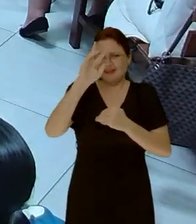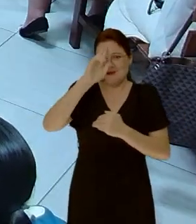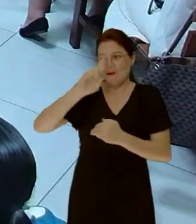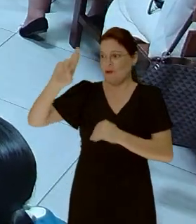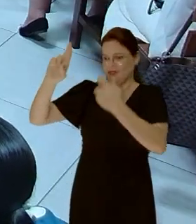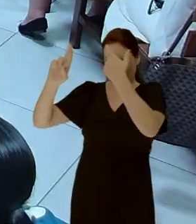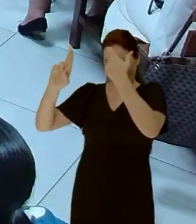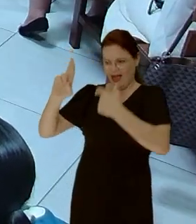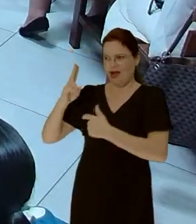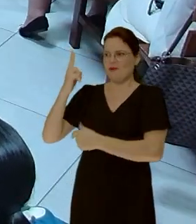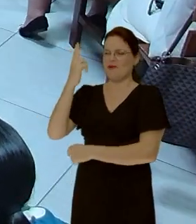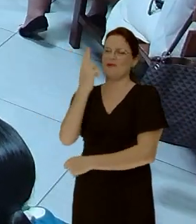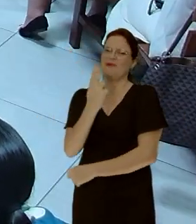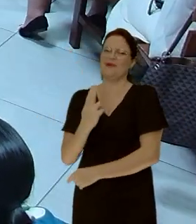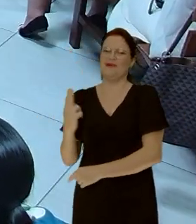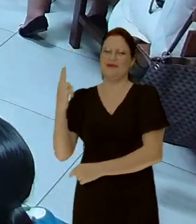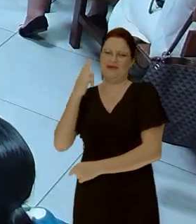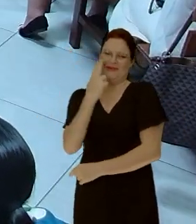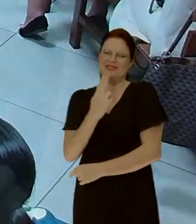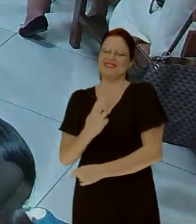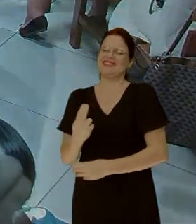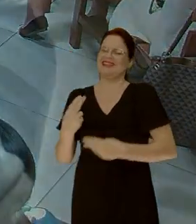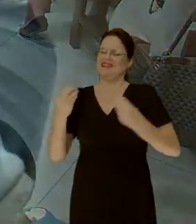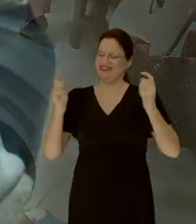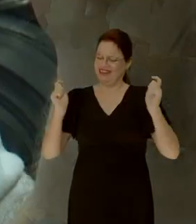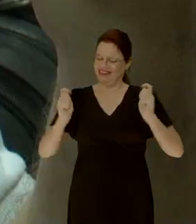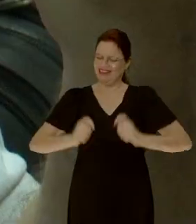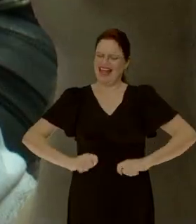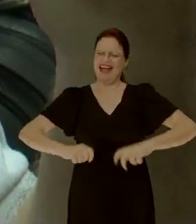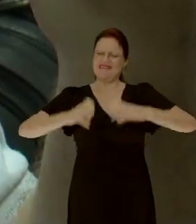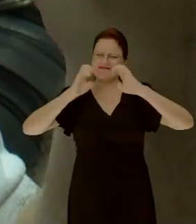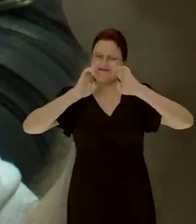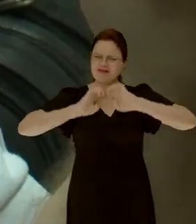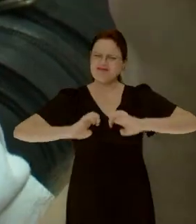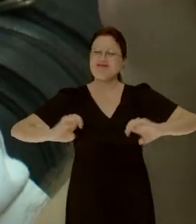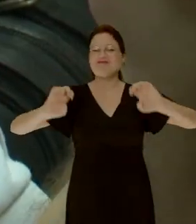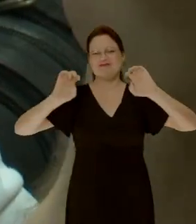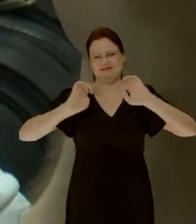torna útil para o seu Senhor.